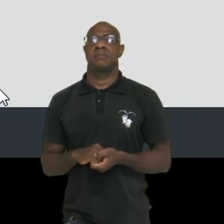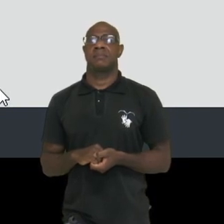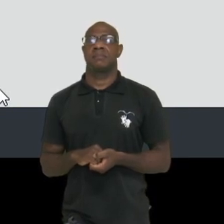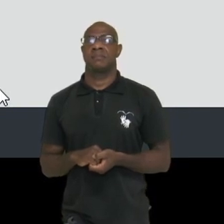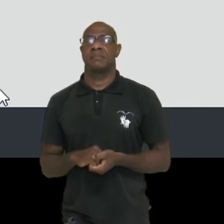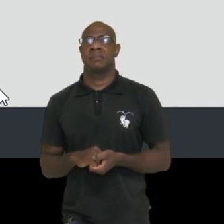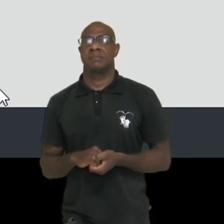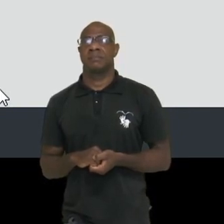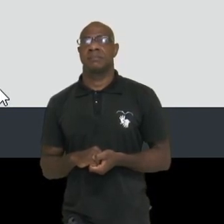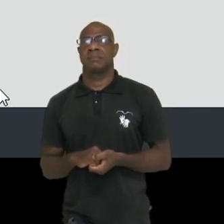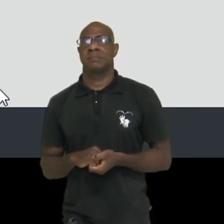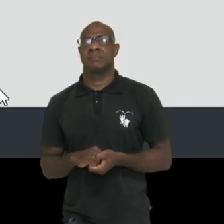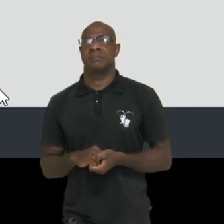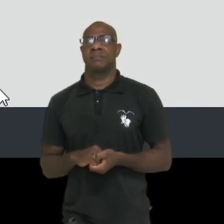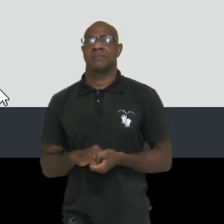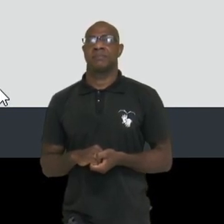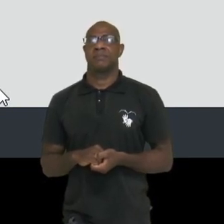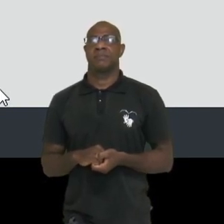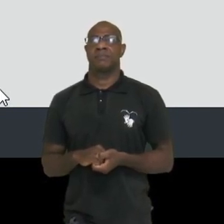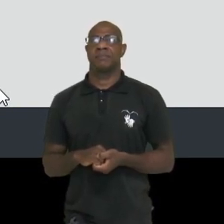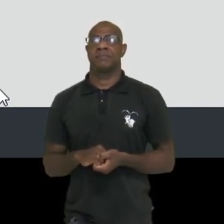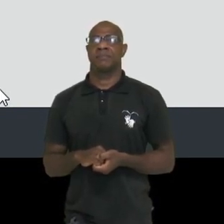I'm playing Planet X.